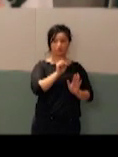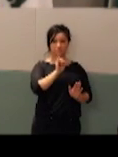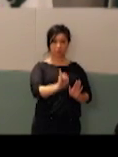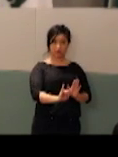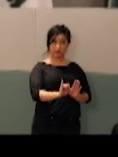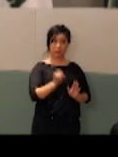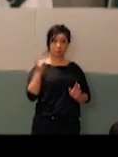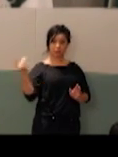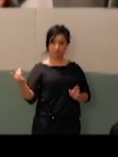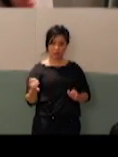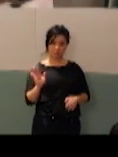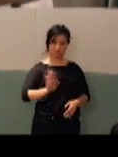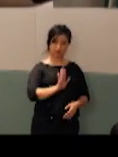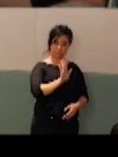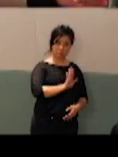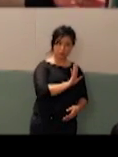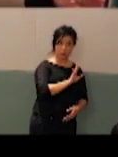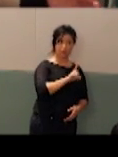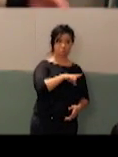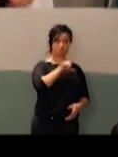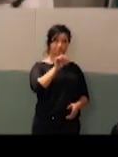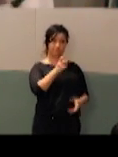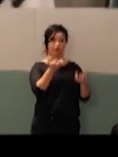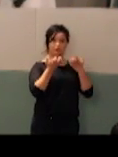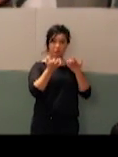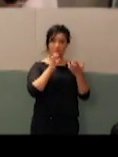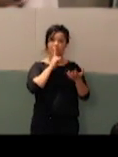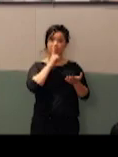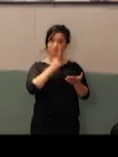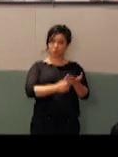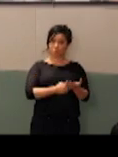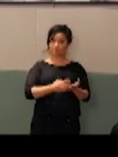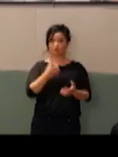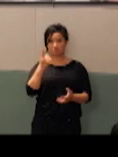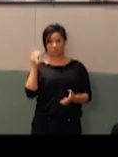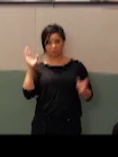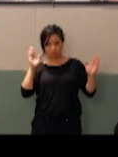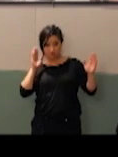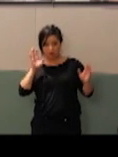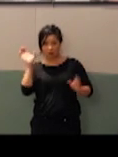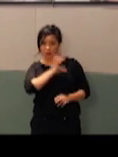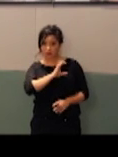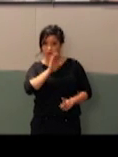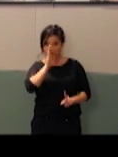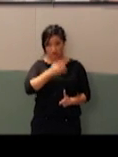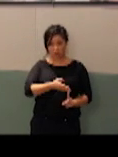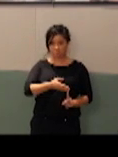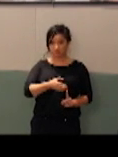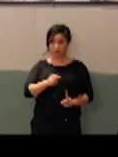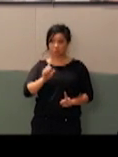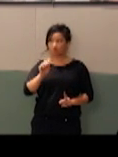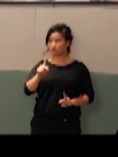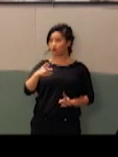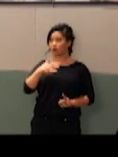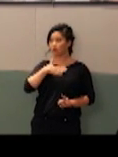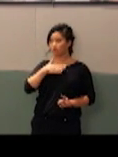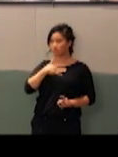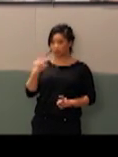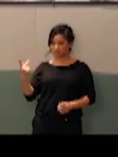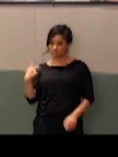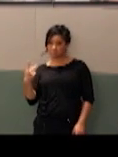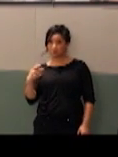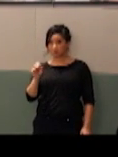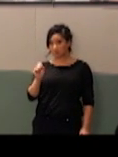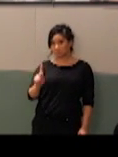Se os candidatos preferem responder de uma vez só, de vez de ser em pedaço, para mim, pessoalmente, para o doutor Dalmo,